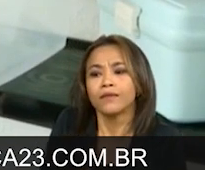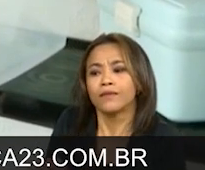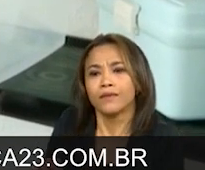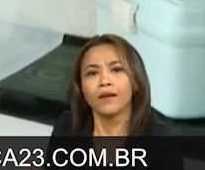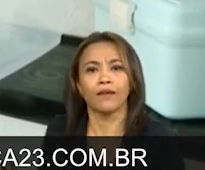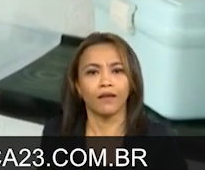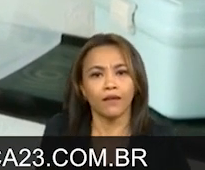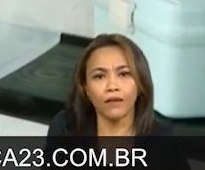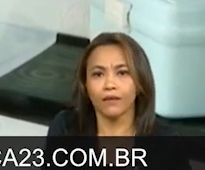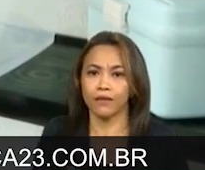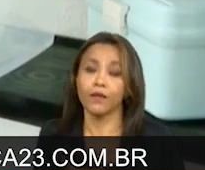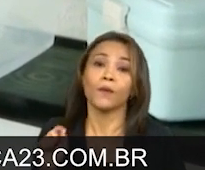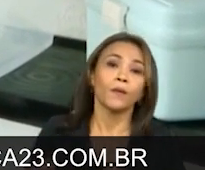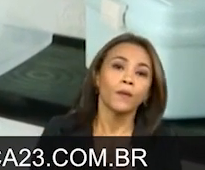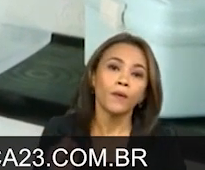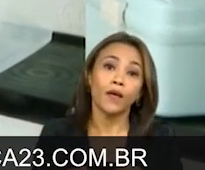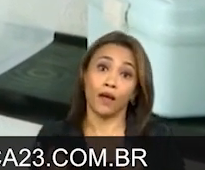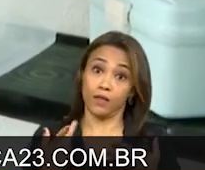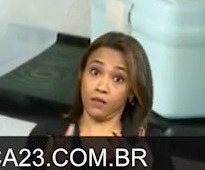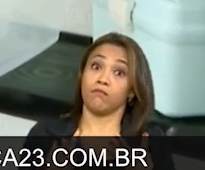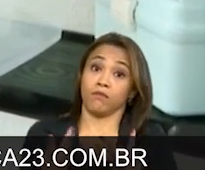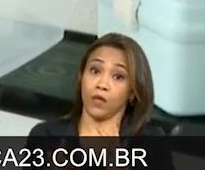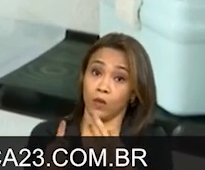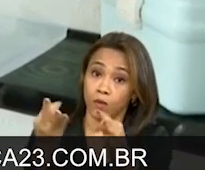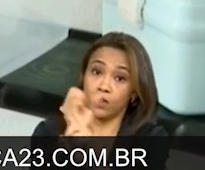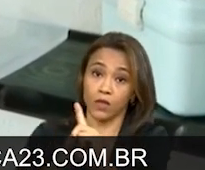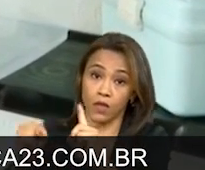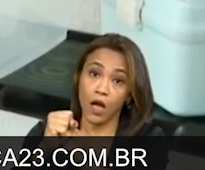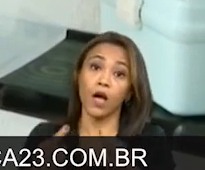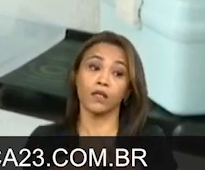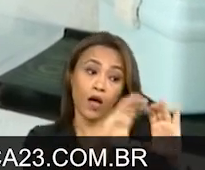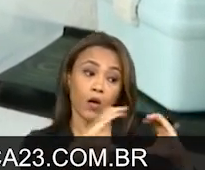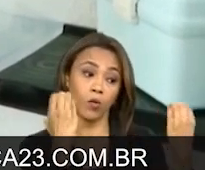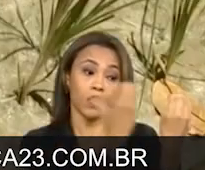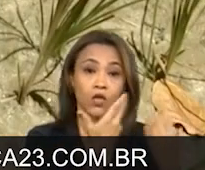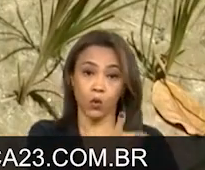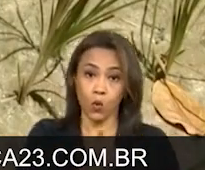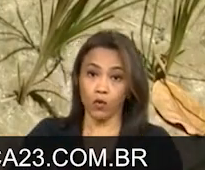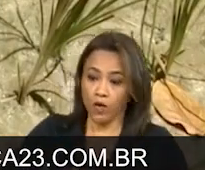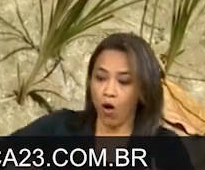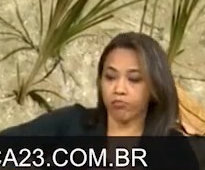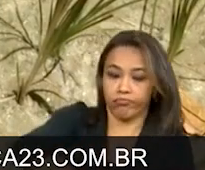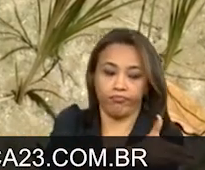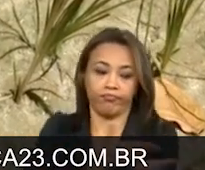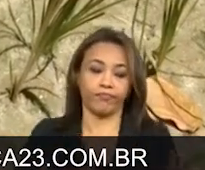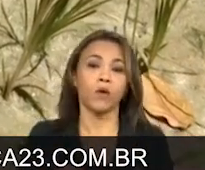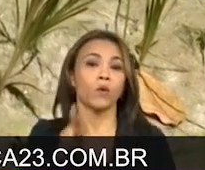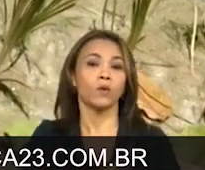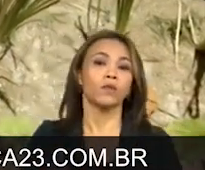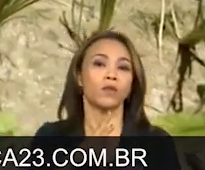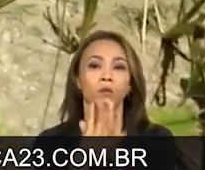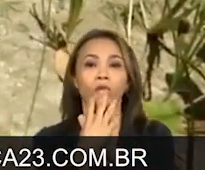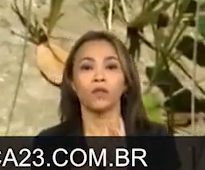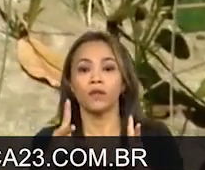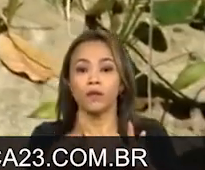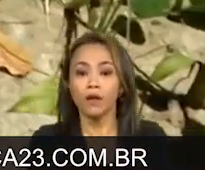entre as tecnologias sociais, a comunidade e o poder público também. Utilizando um modelo parecido, foi